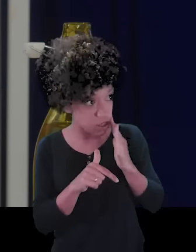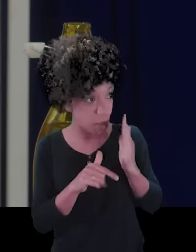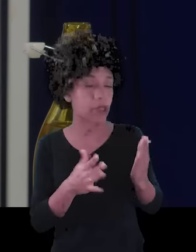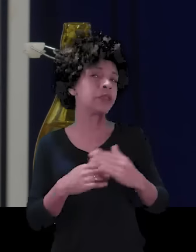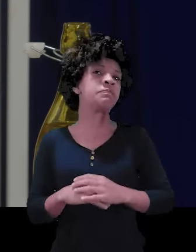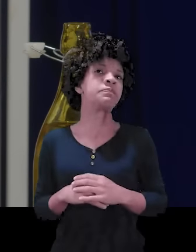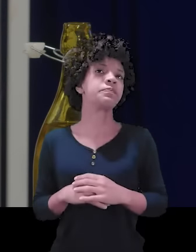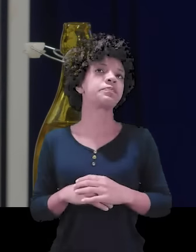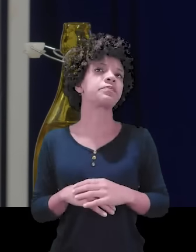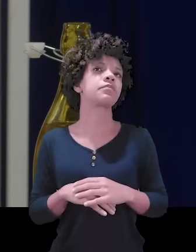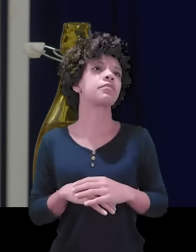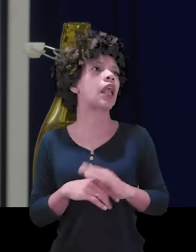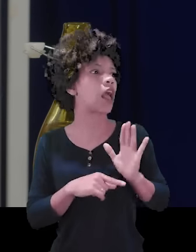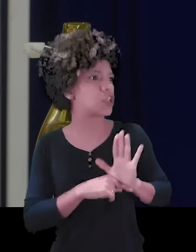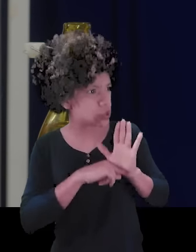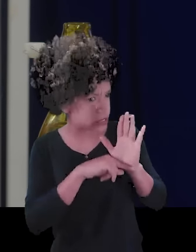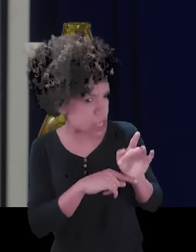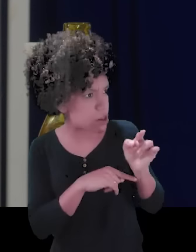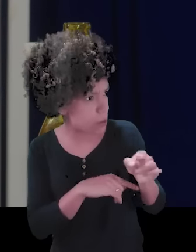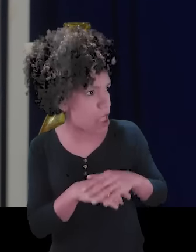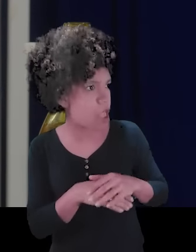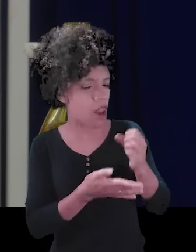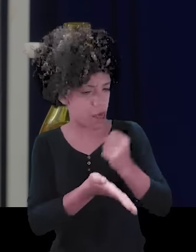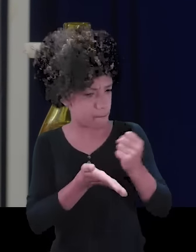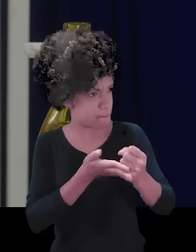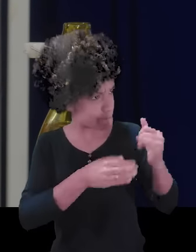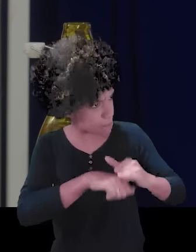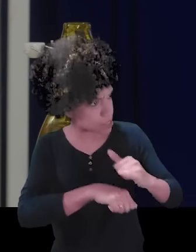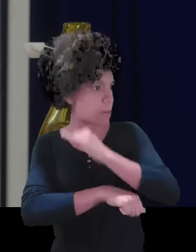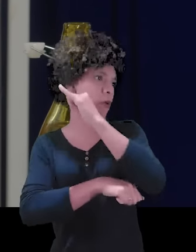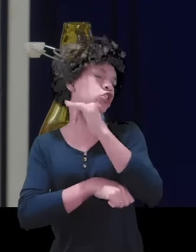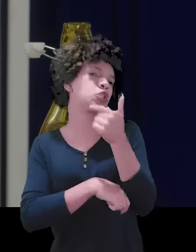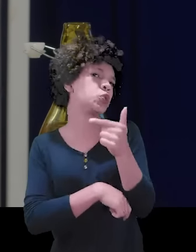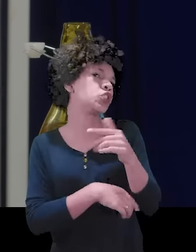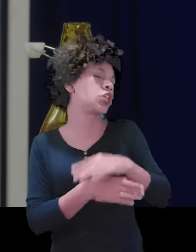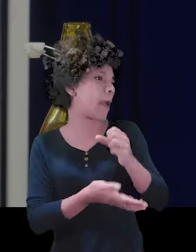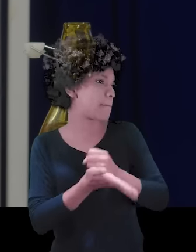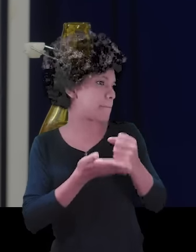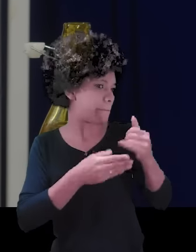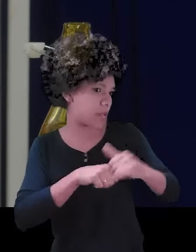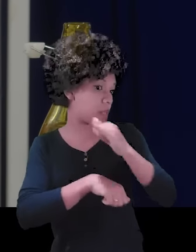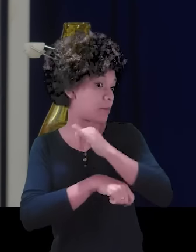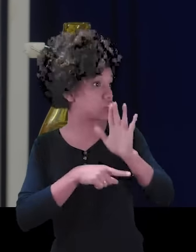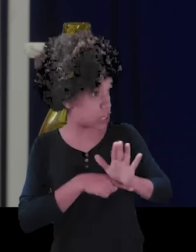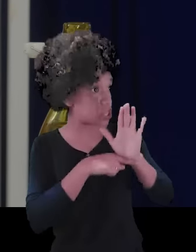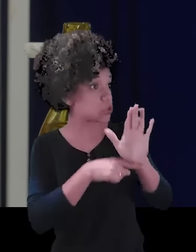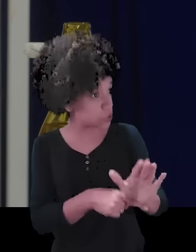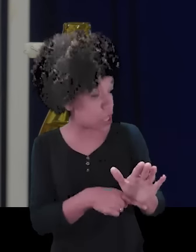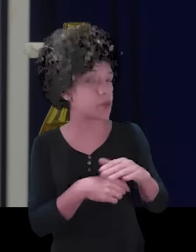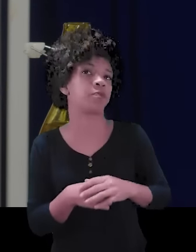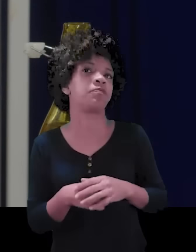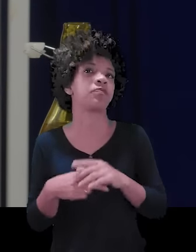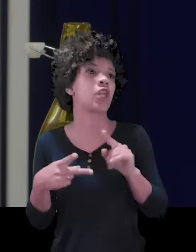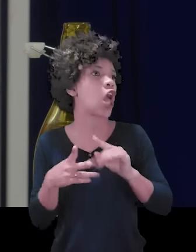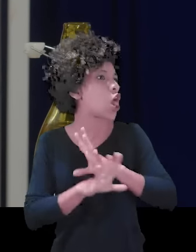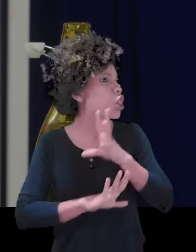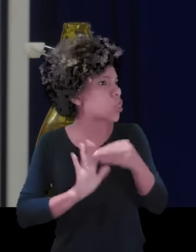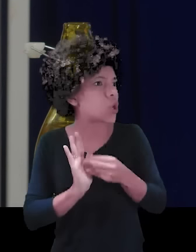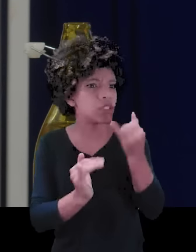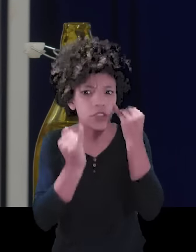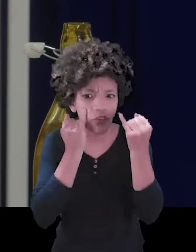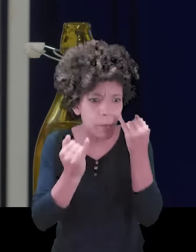então eles ajudaram ela emitir o passaporte ela não tinha passaporte eles ajudaram a emitir passaporte disseram